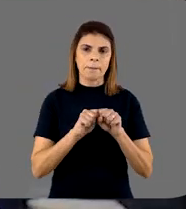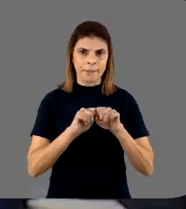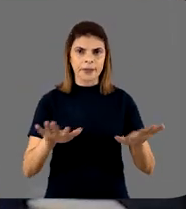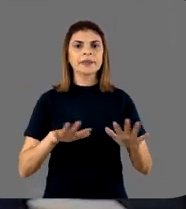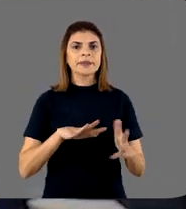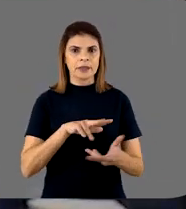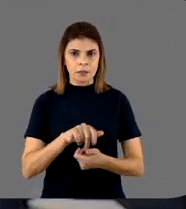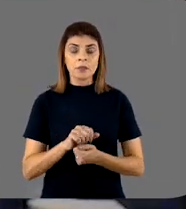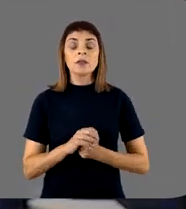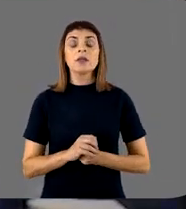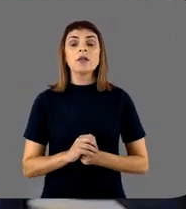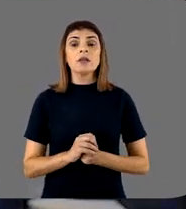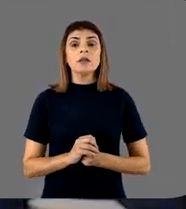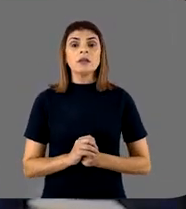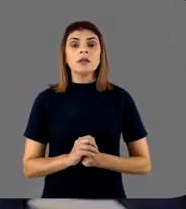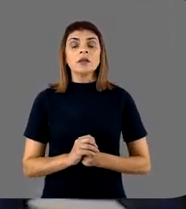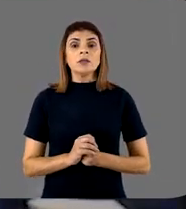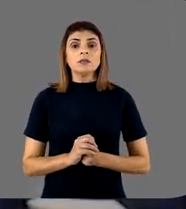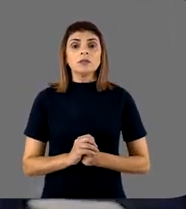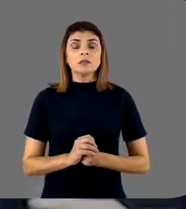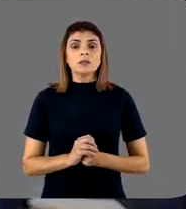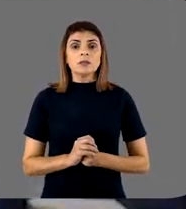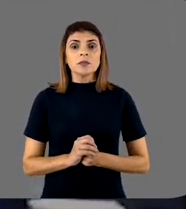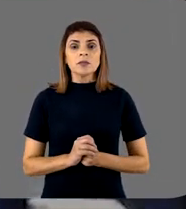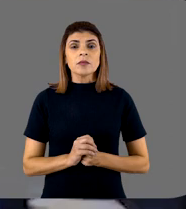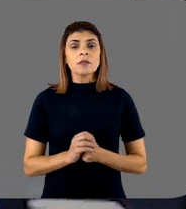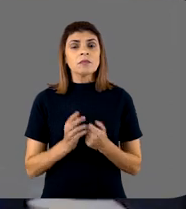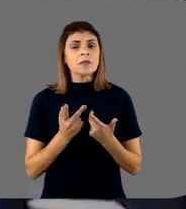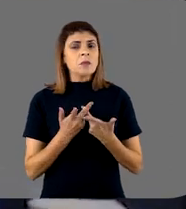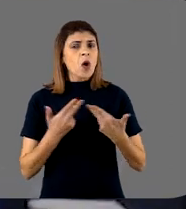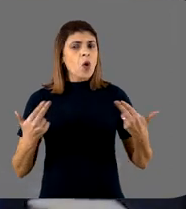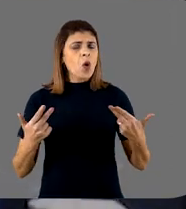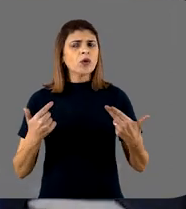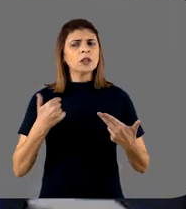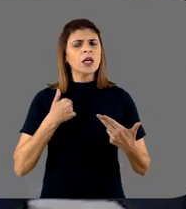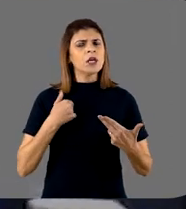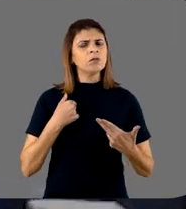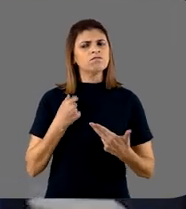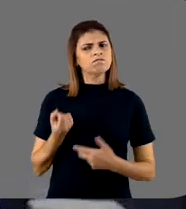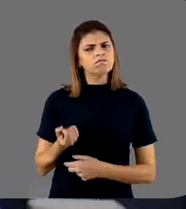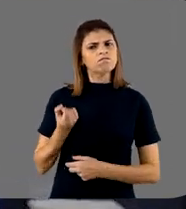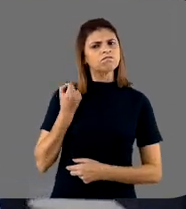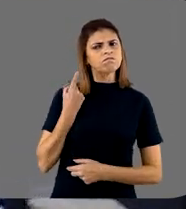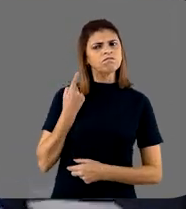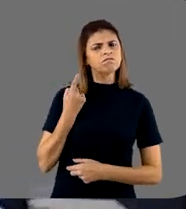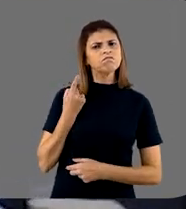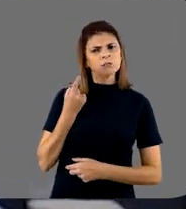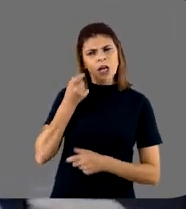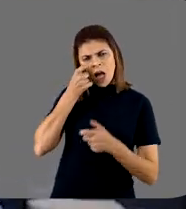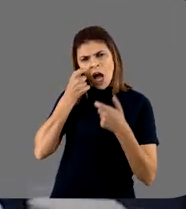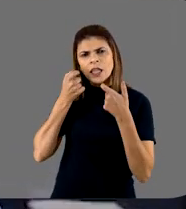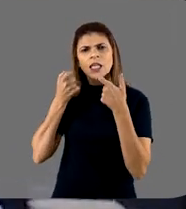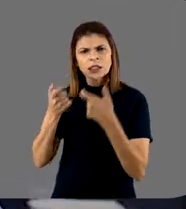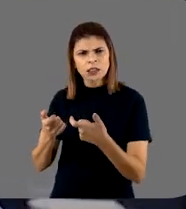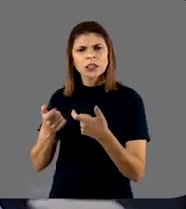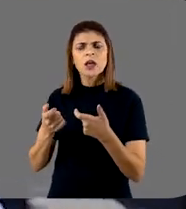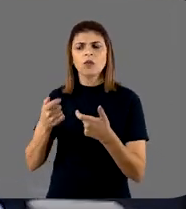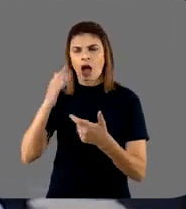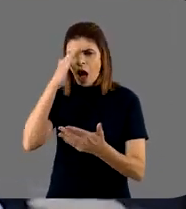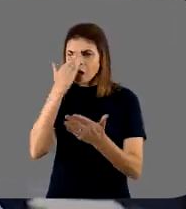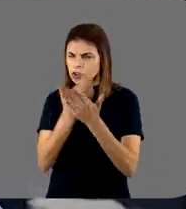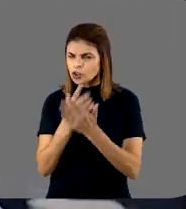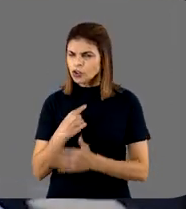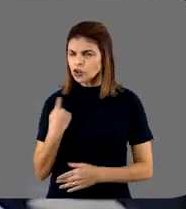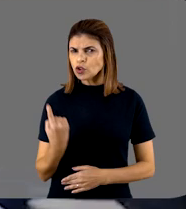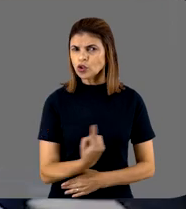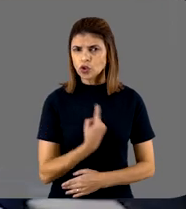pelo coronavírus. É assim, uma das coisas que me chama muito a atenção e que eu acho que a gente, como